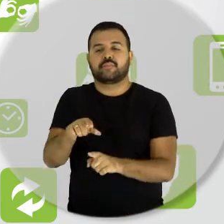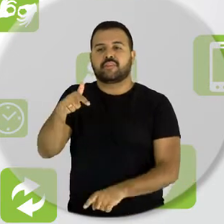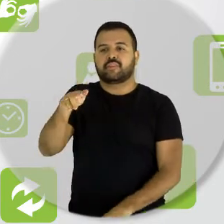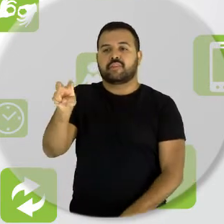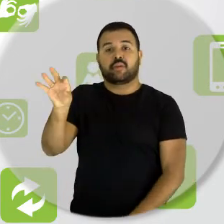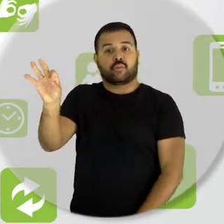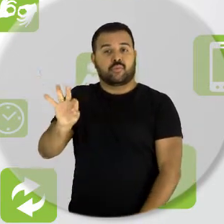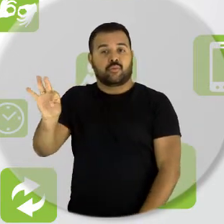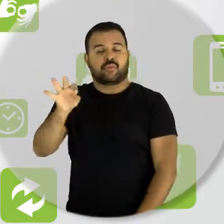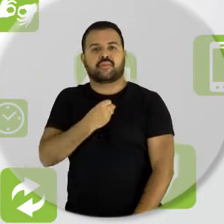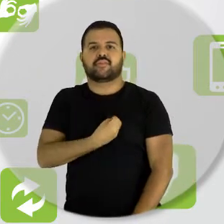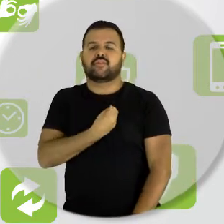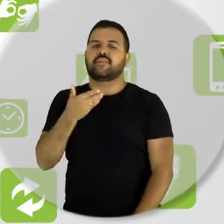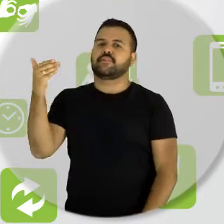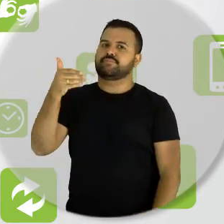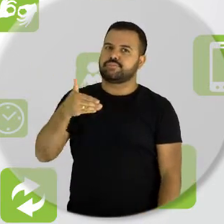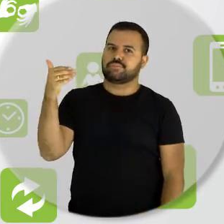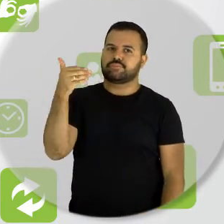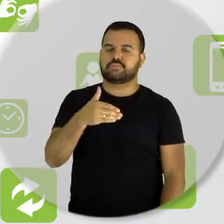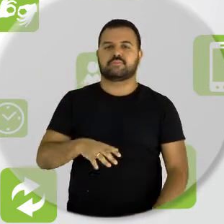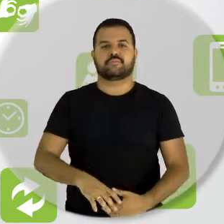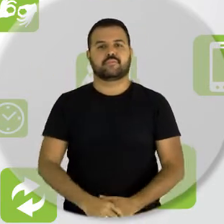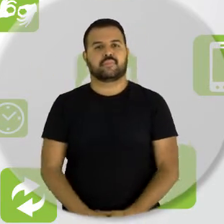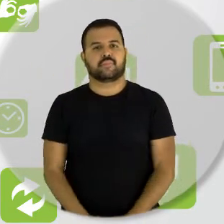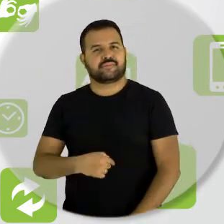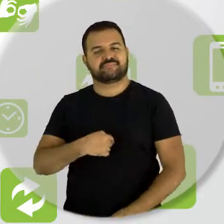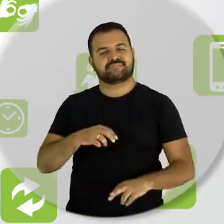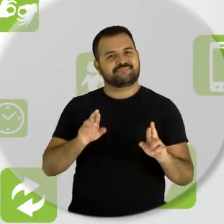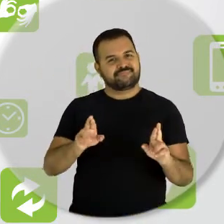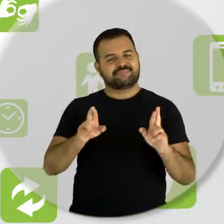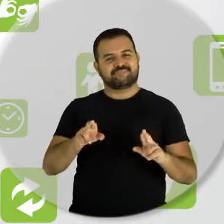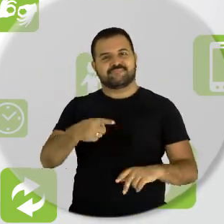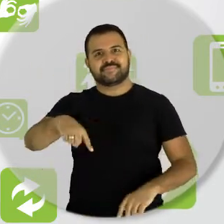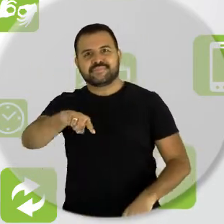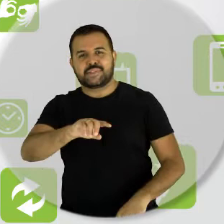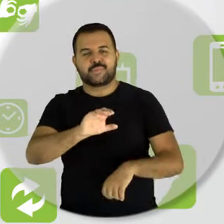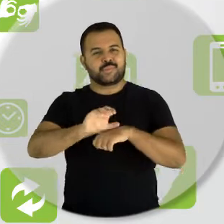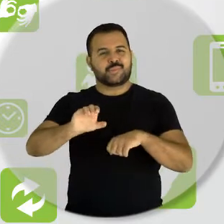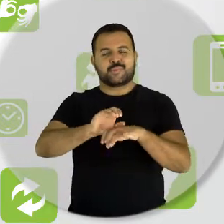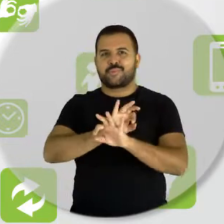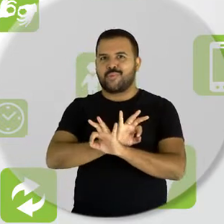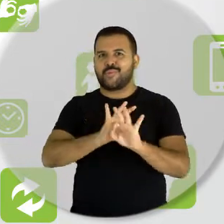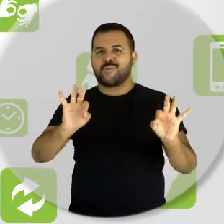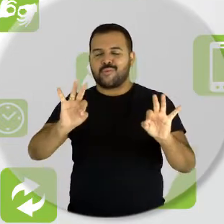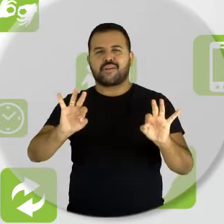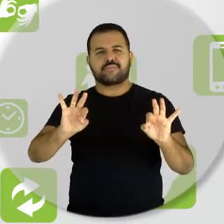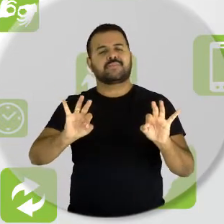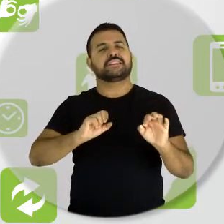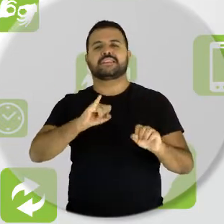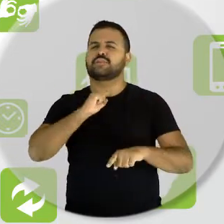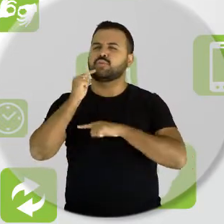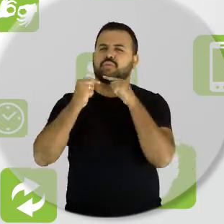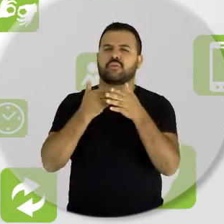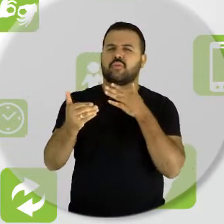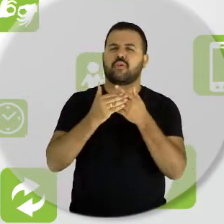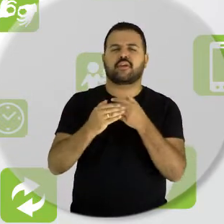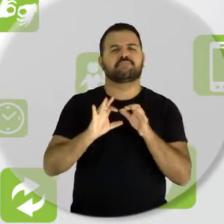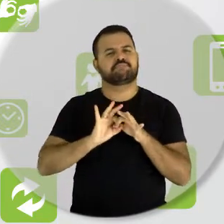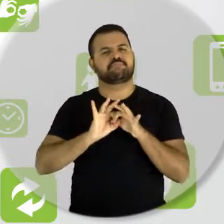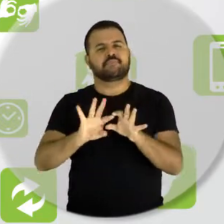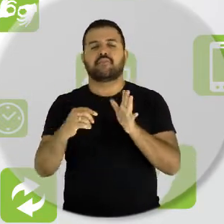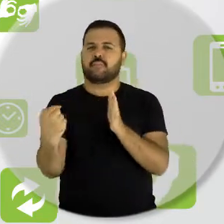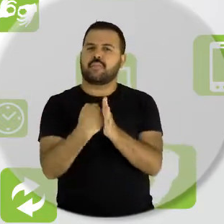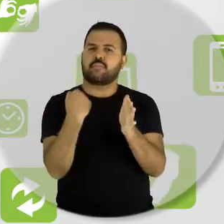e 75% de frequência. Desejo a você um ótimo curso e estou à disposição para atendê-lo.